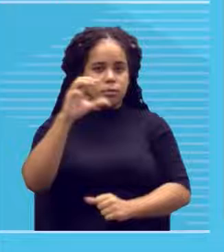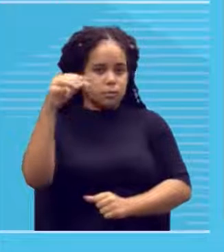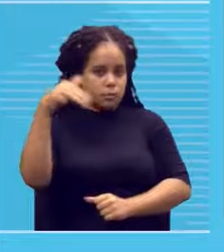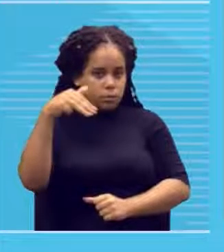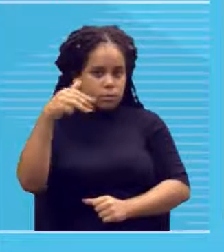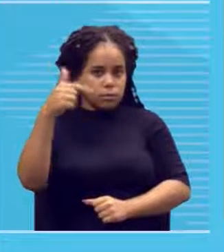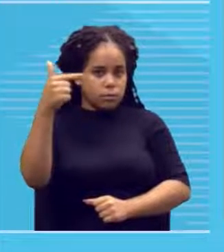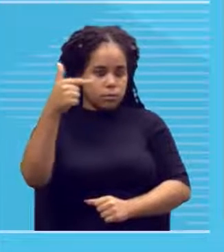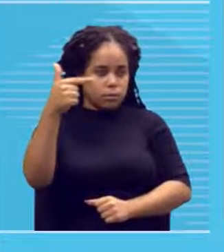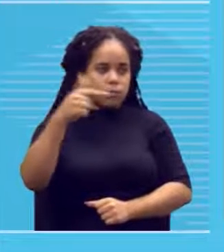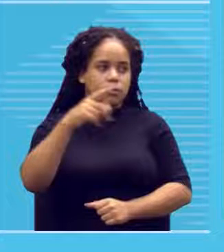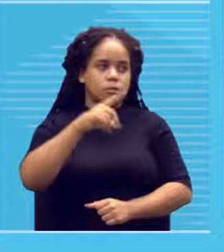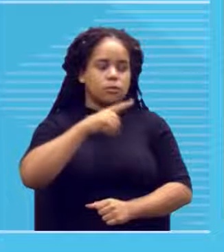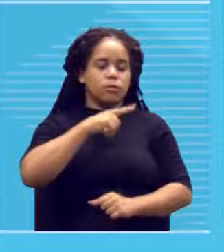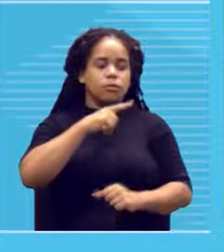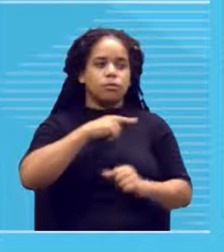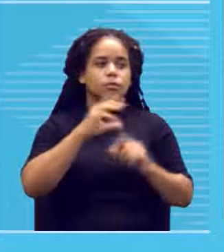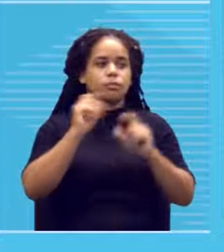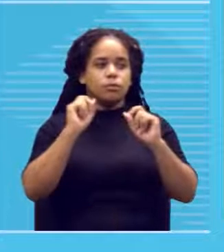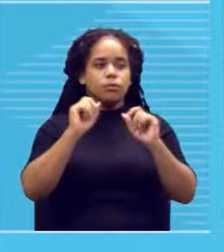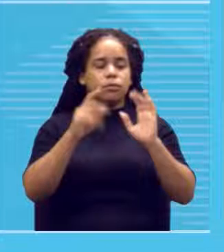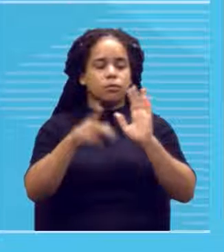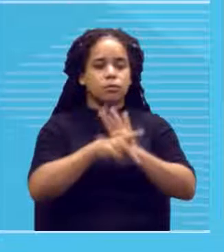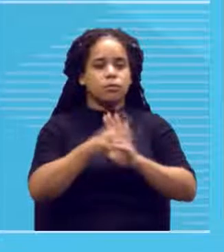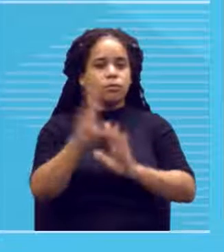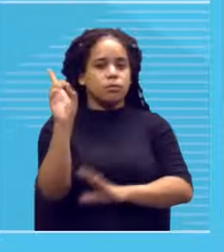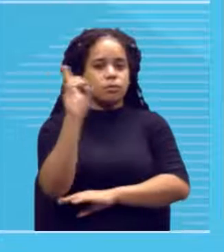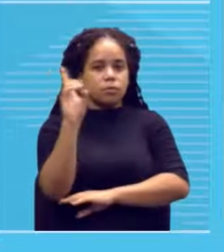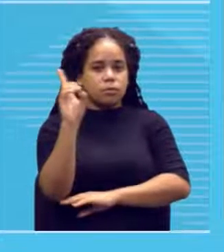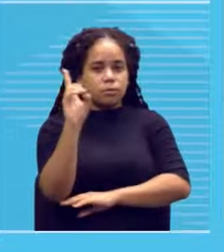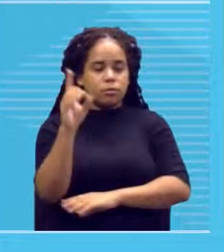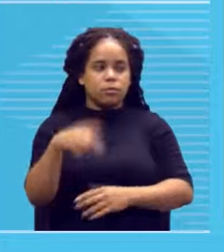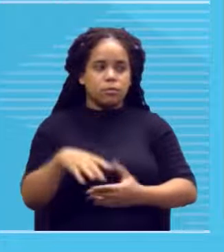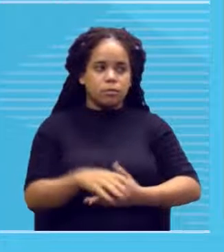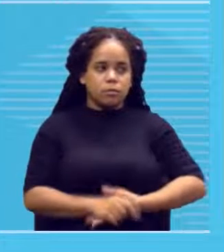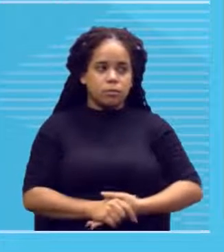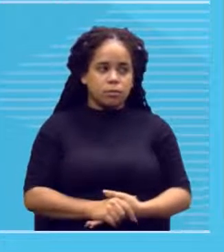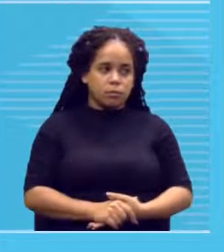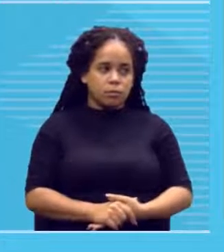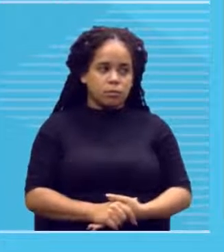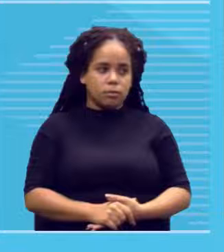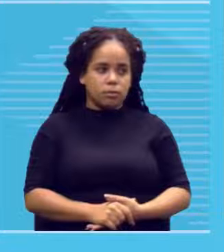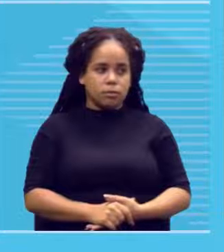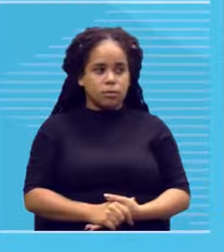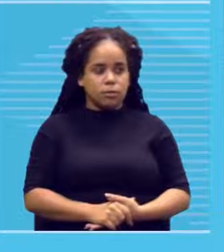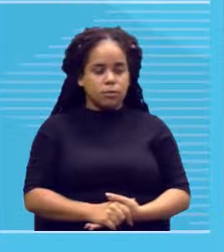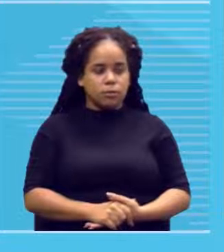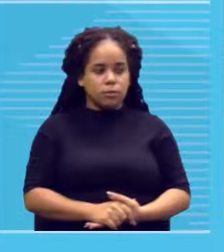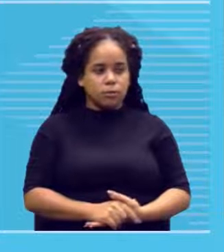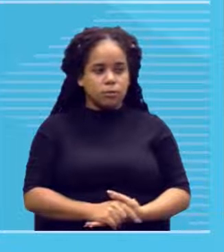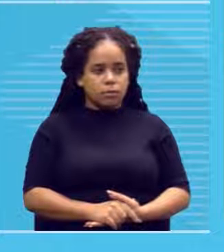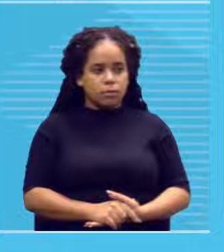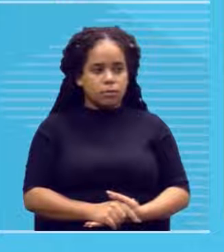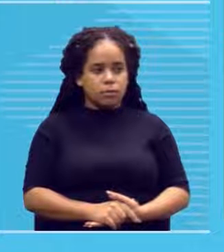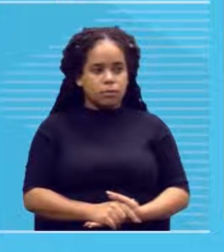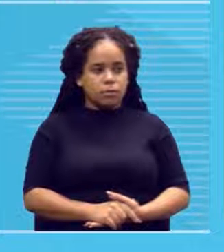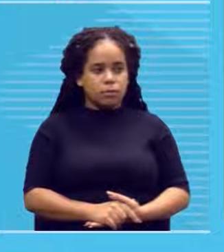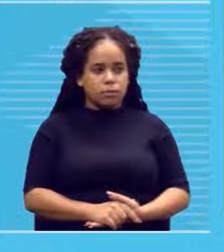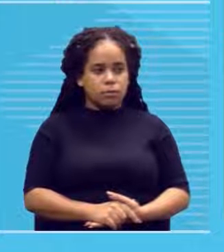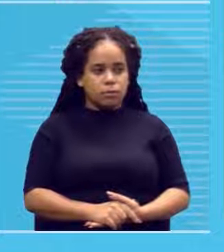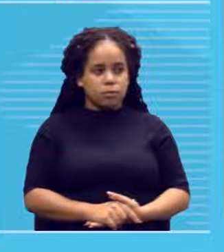quadrado eu estou indo para direita né eu estou indo para a direita quantas